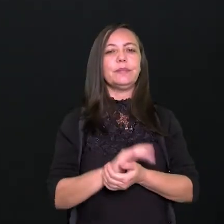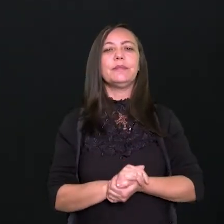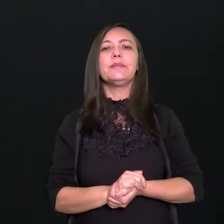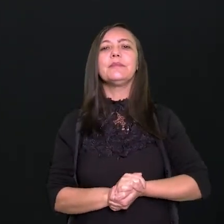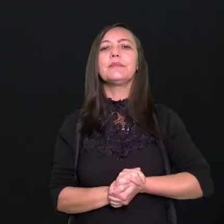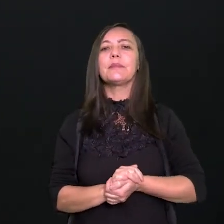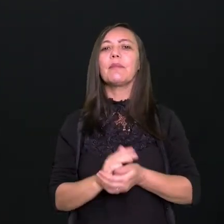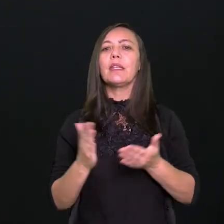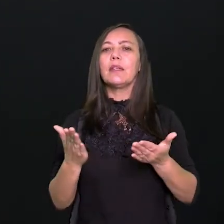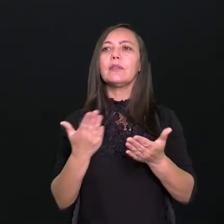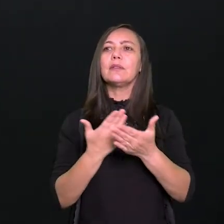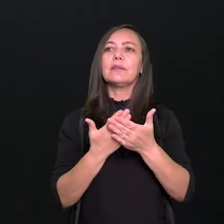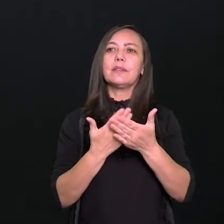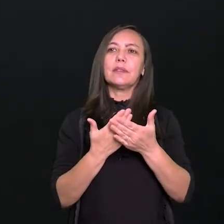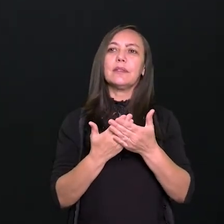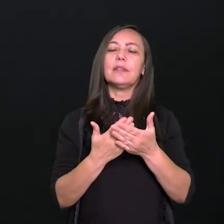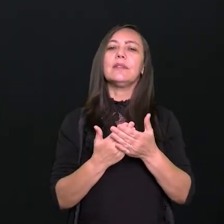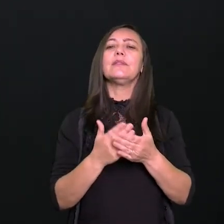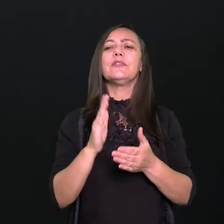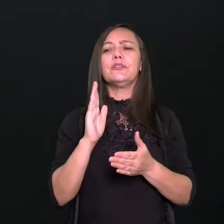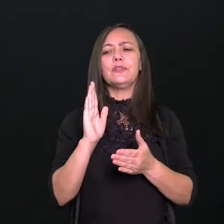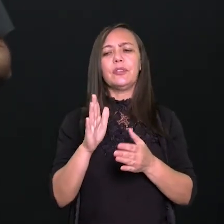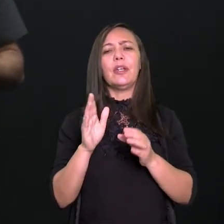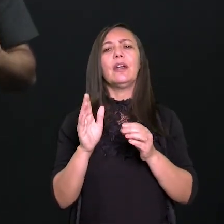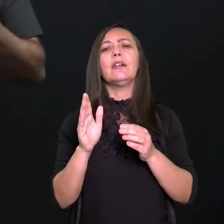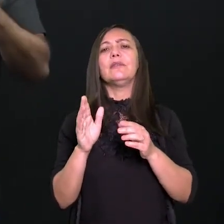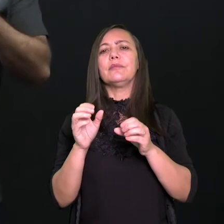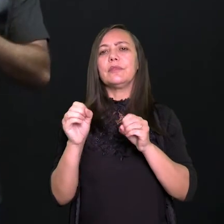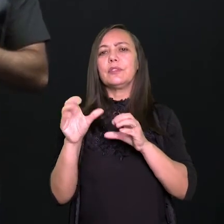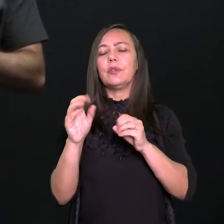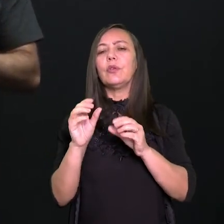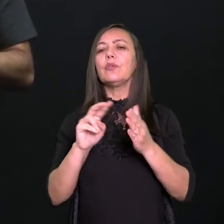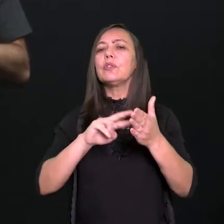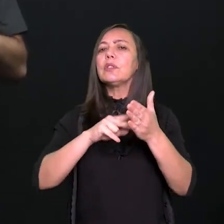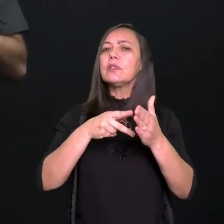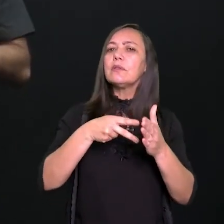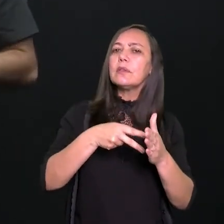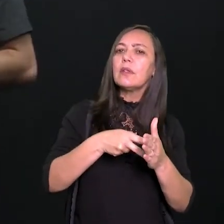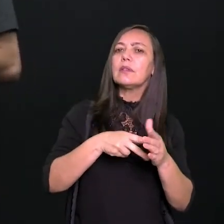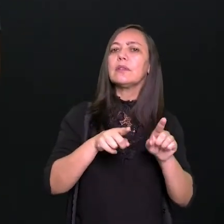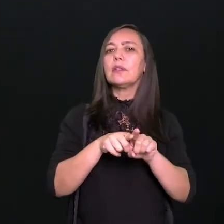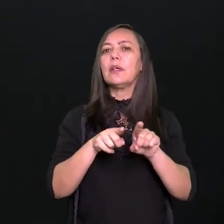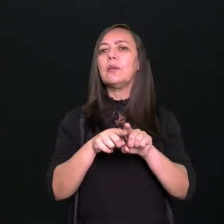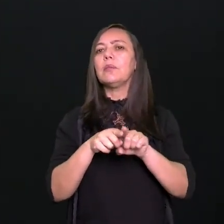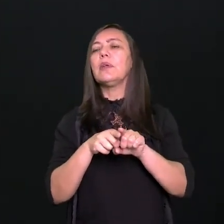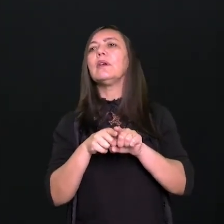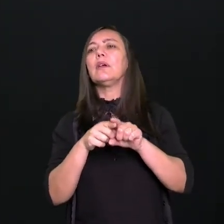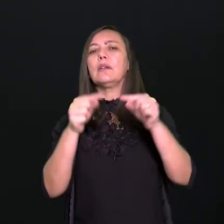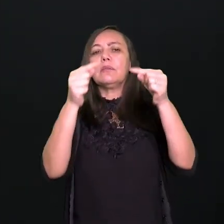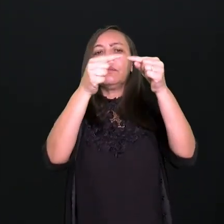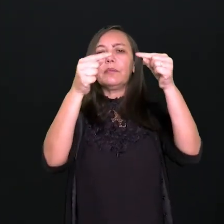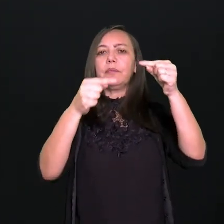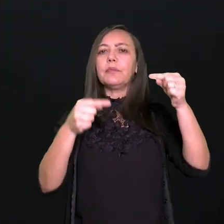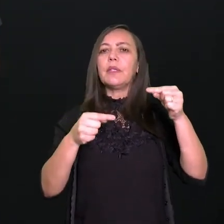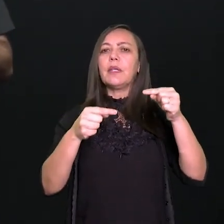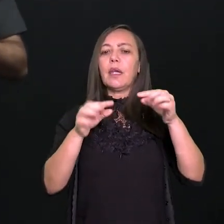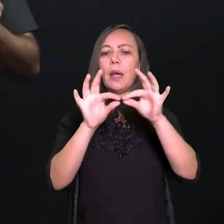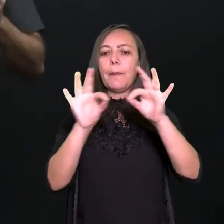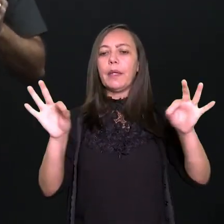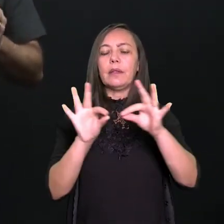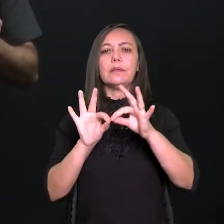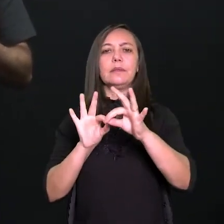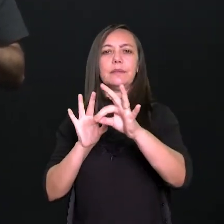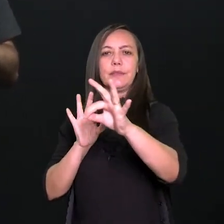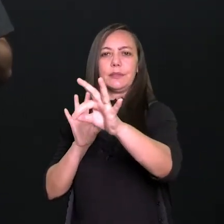pessoal? Então, nesta nossa aula, nós trabalhamos aqui a definição e a classificação das medidas